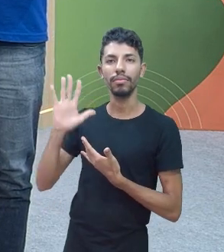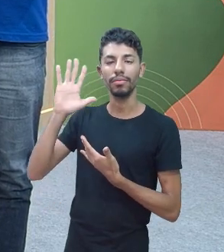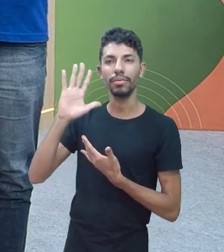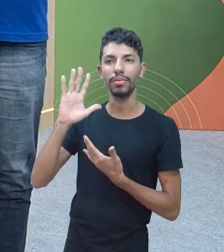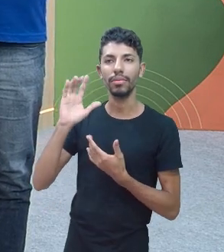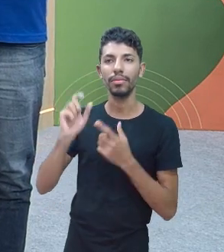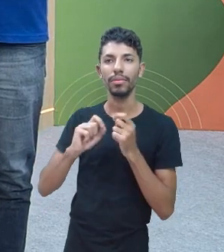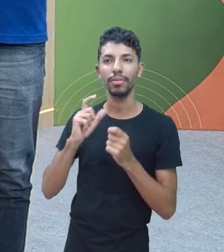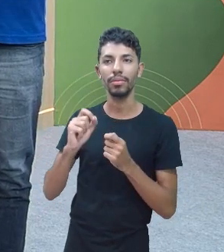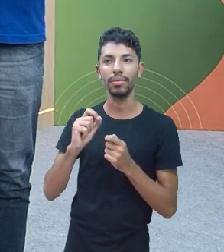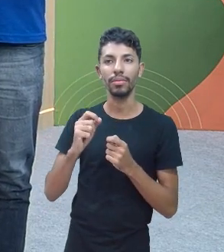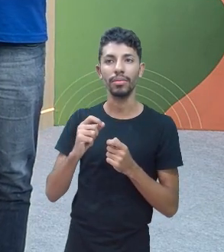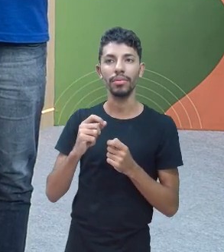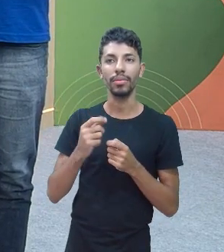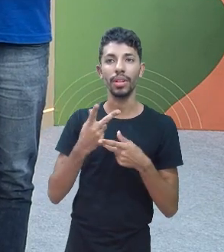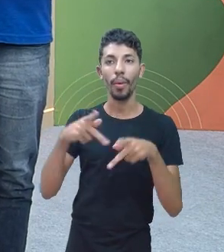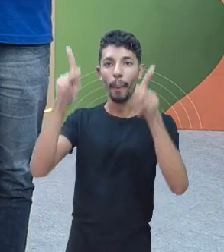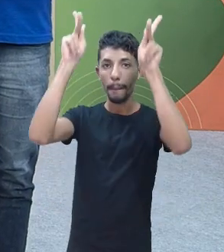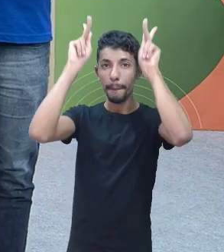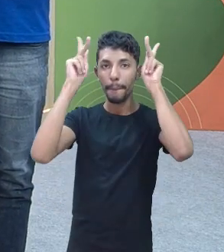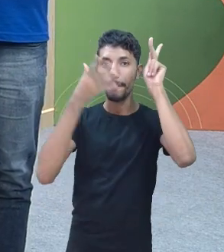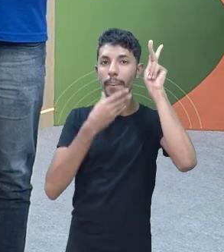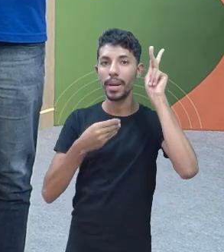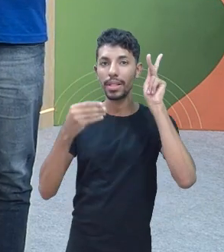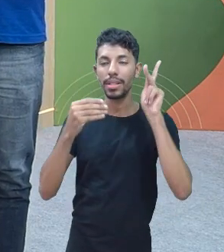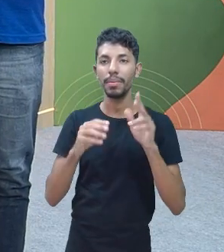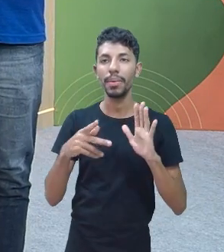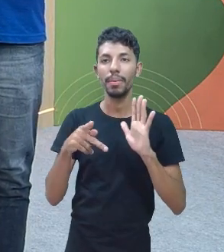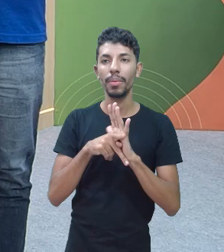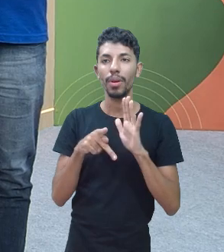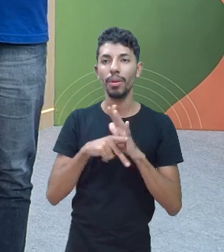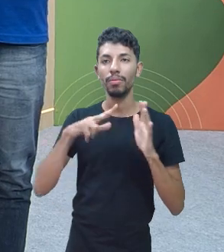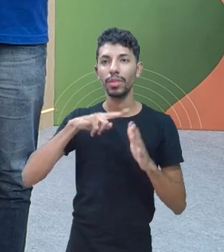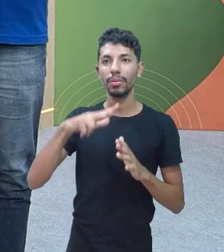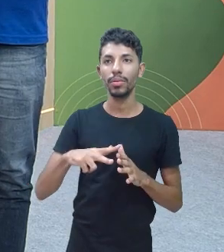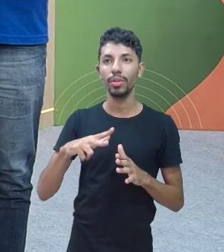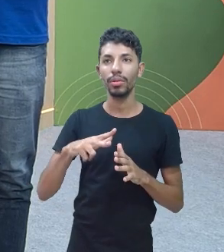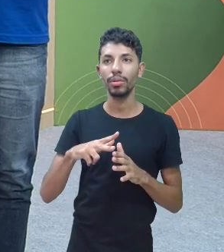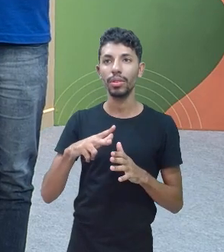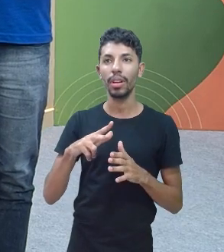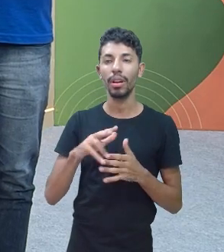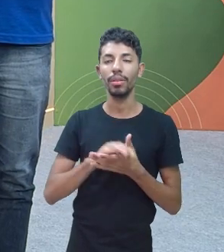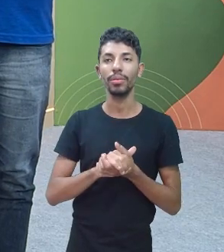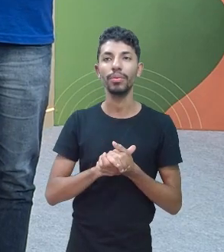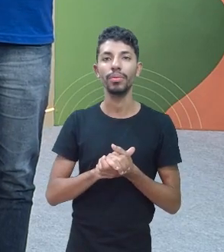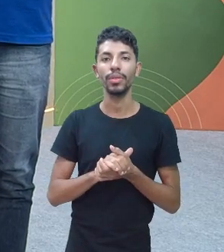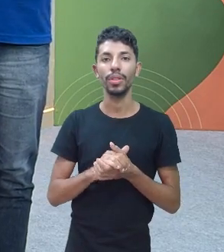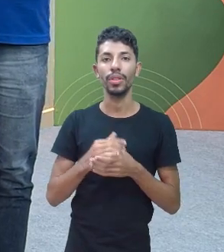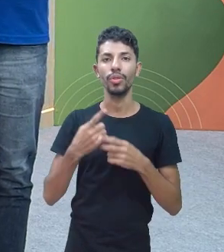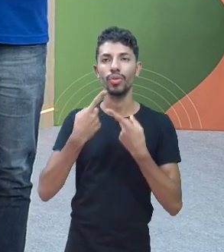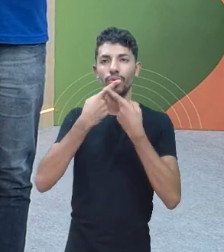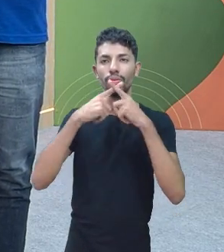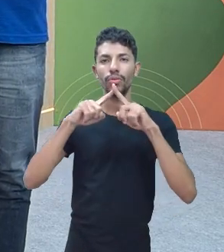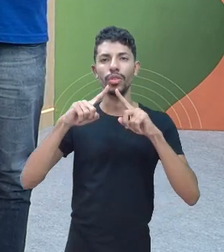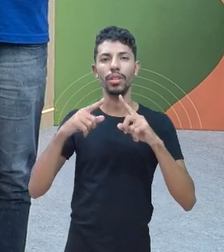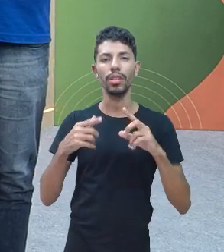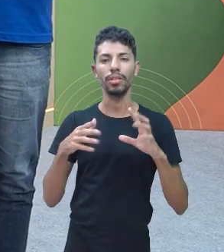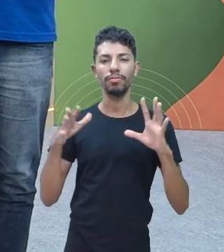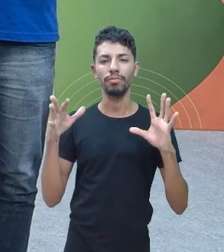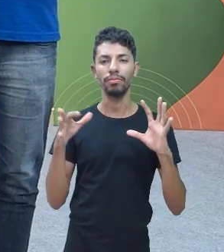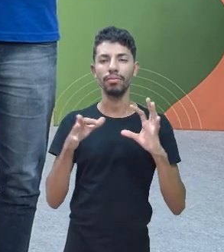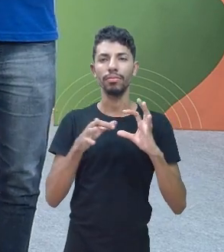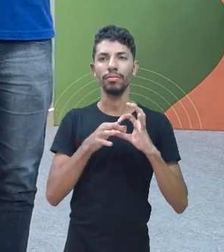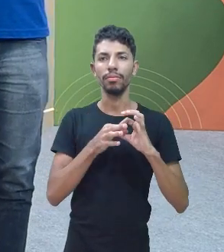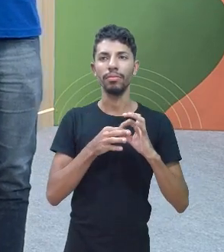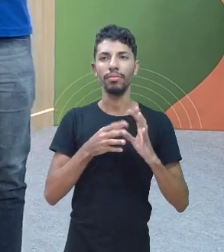o Pedro até então, né, príncipe, né, de Portugal, na sacada, né, jurando a lealdade a Portugal.